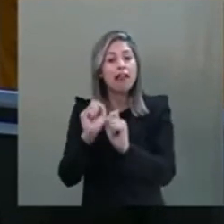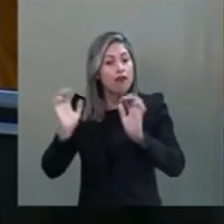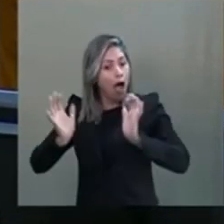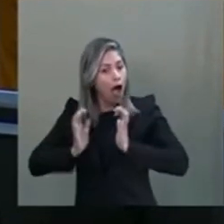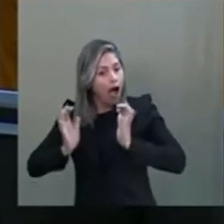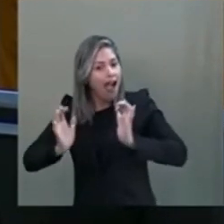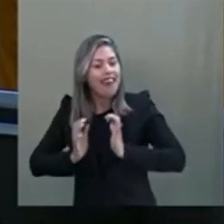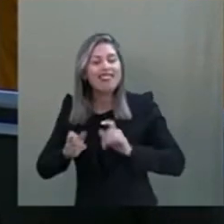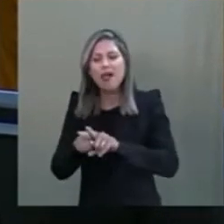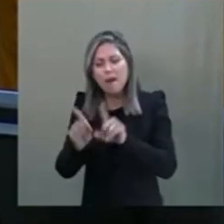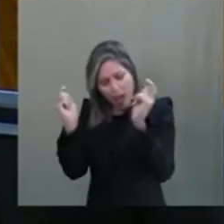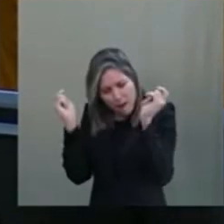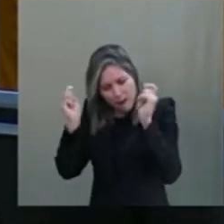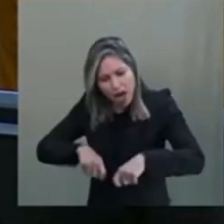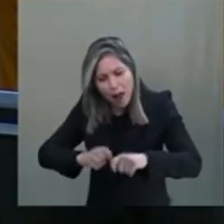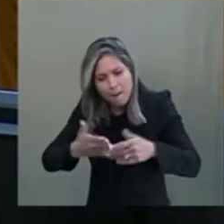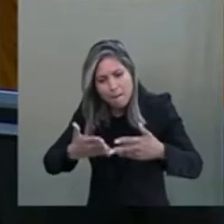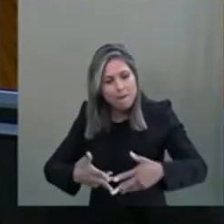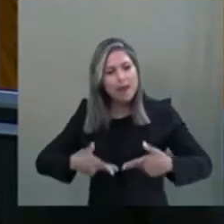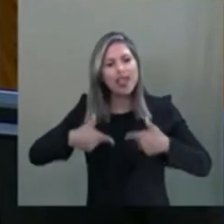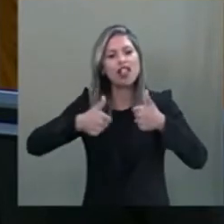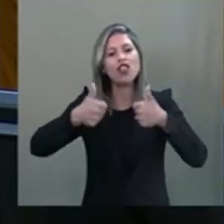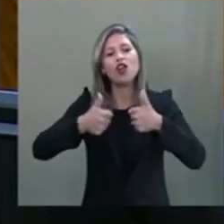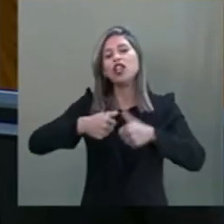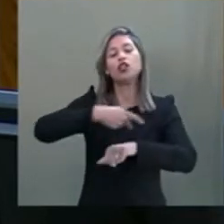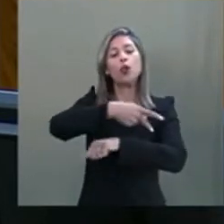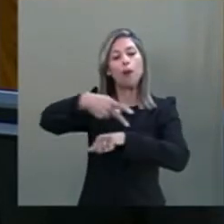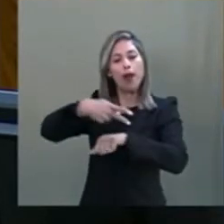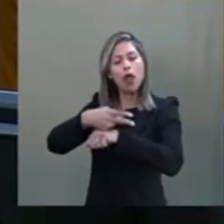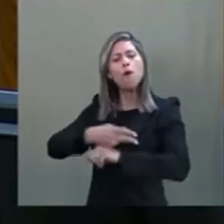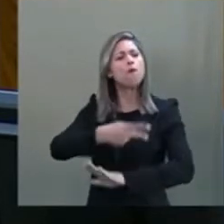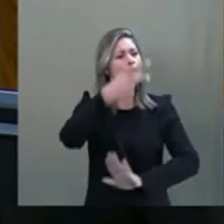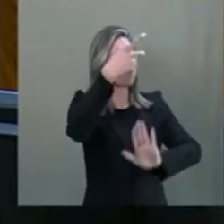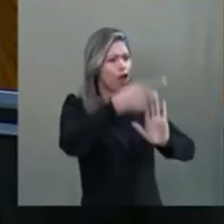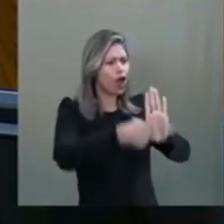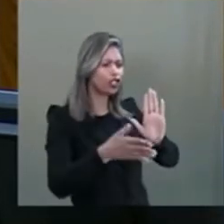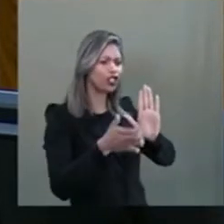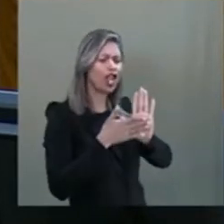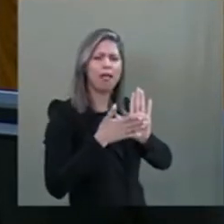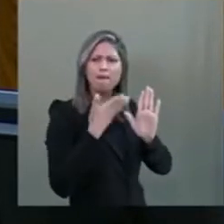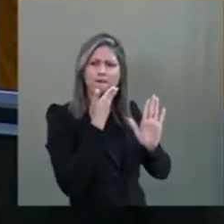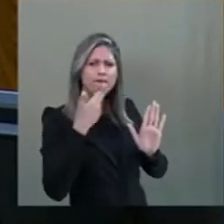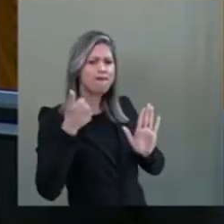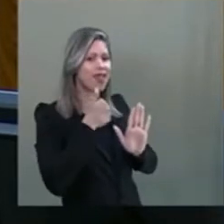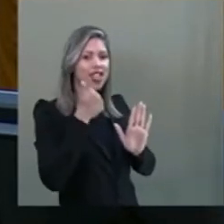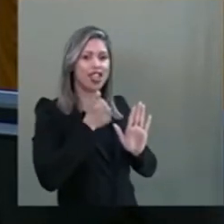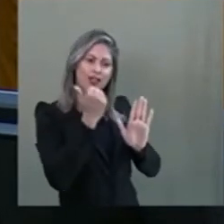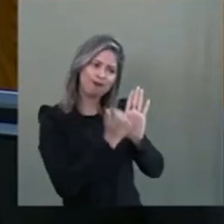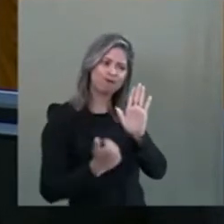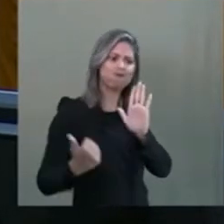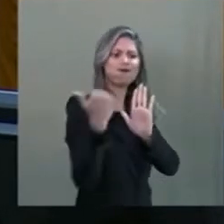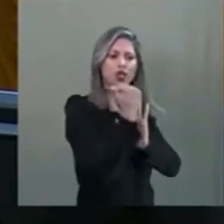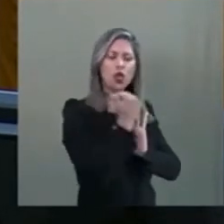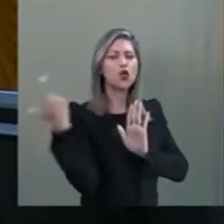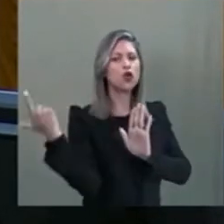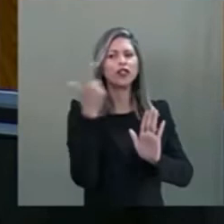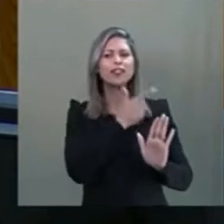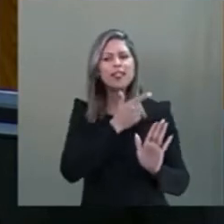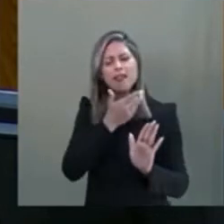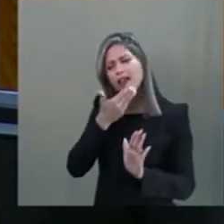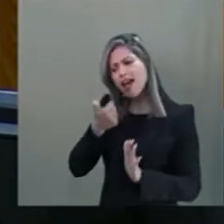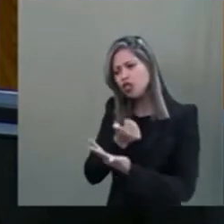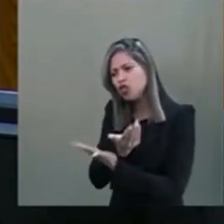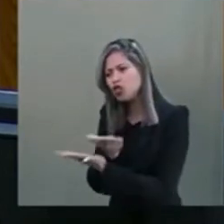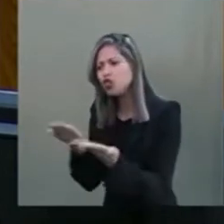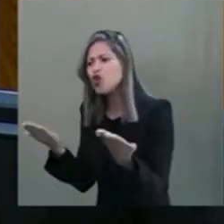do país. Um projeto que culmine na verdadeira melhoria das condições de vida da população